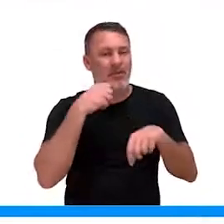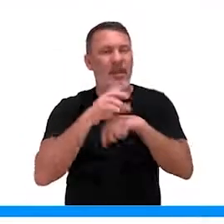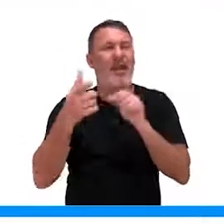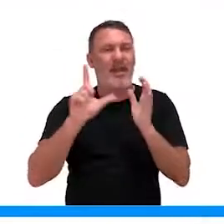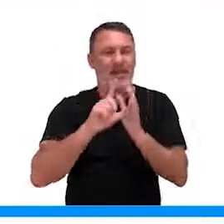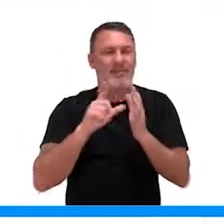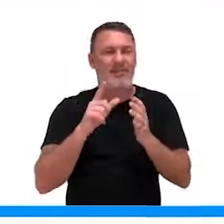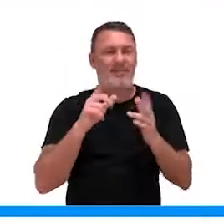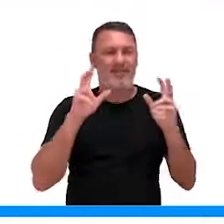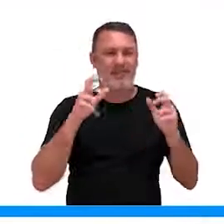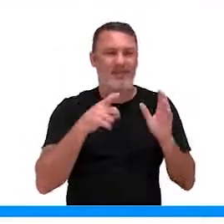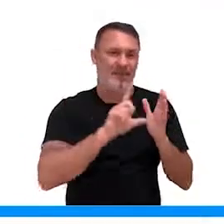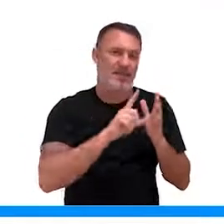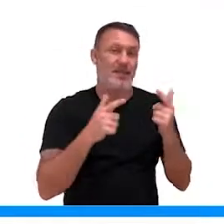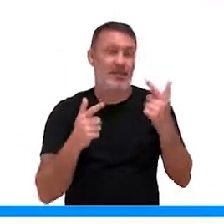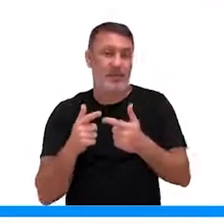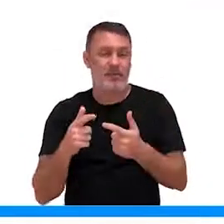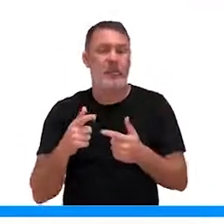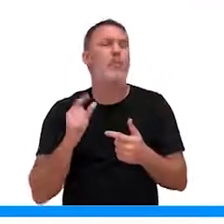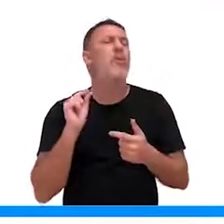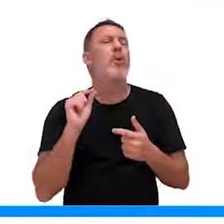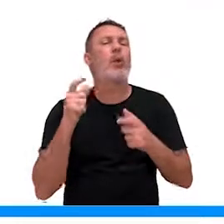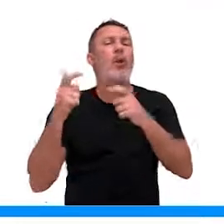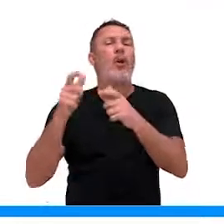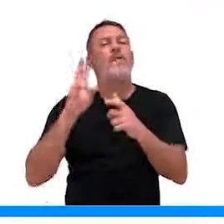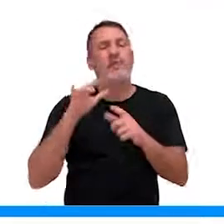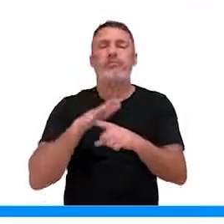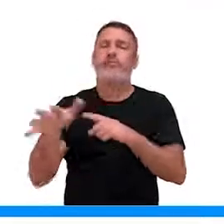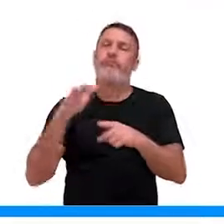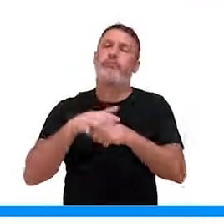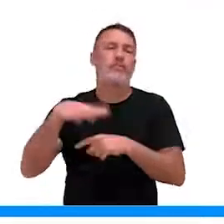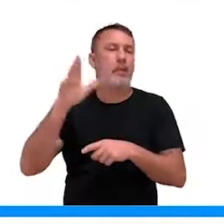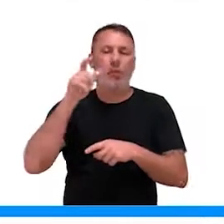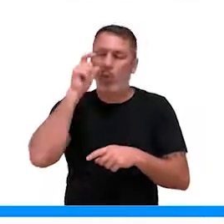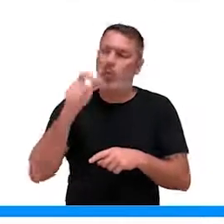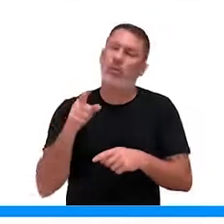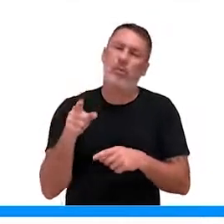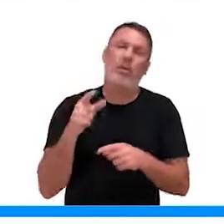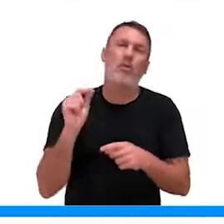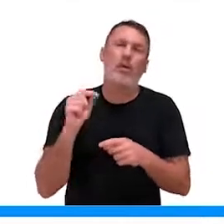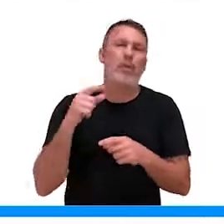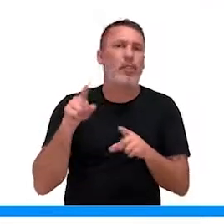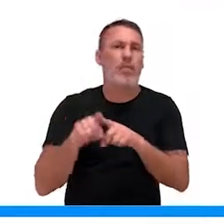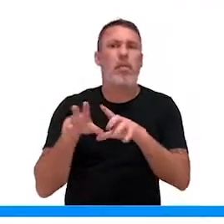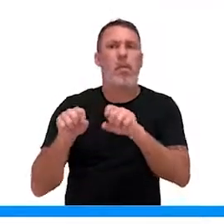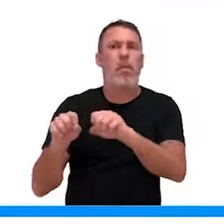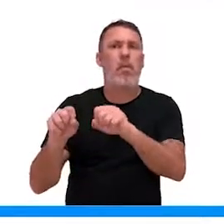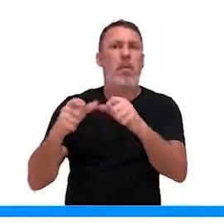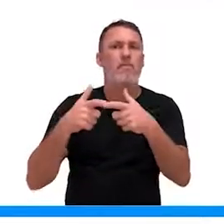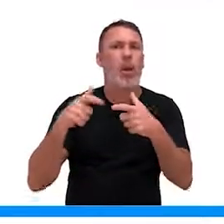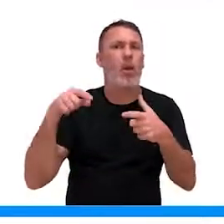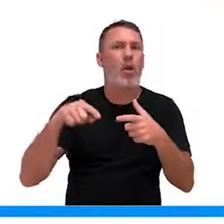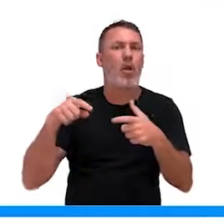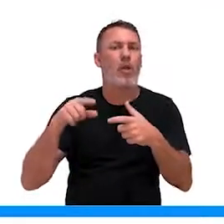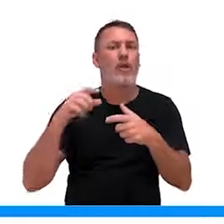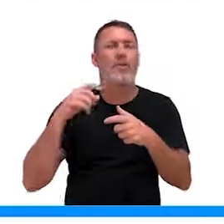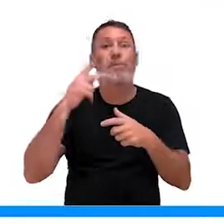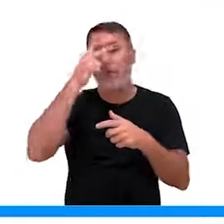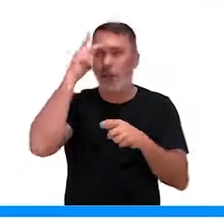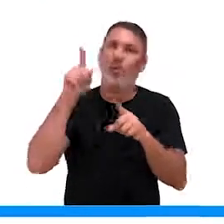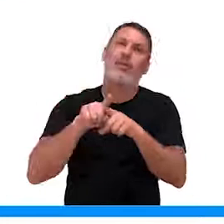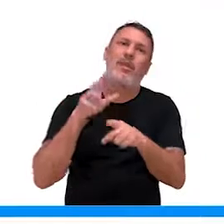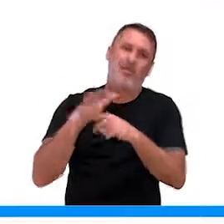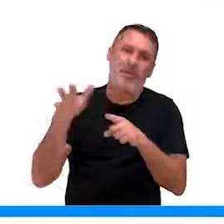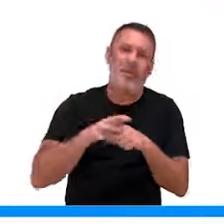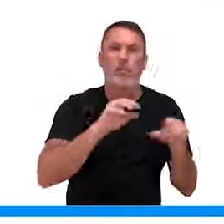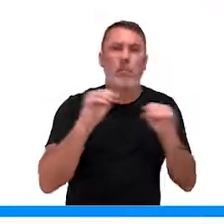em relação ao Pedro Gaia, essa região ela vai atrair maior concentração, ela vai ser caracterizada por maior concentração de pessoas, vai atrair